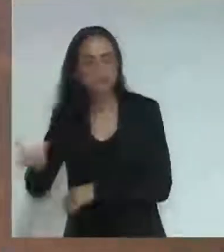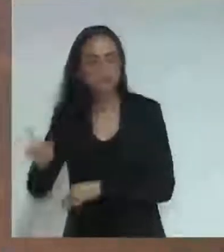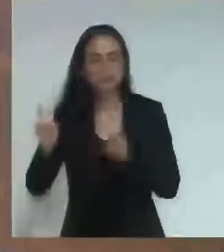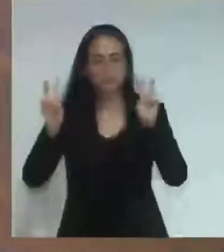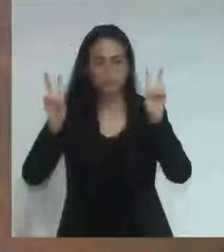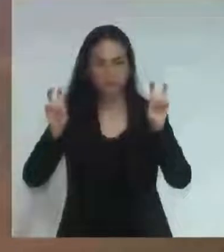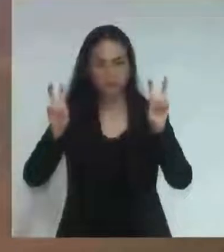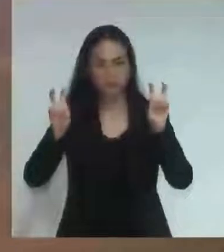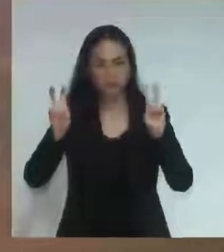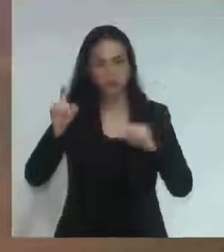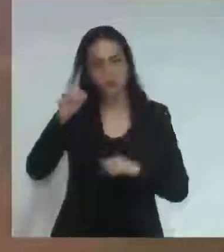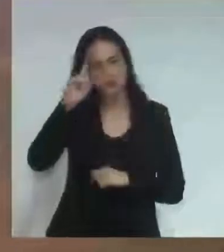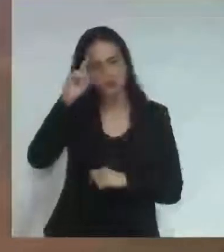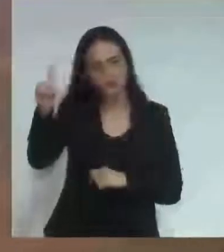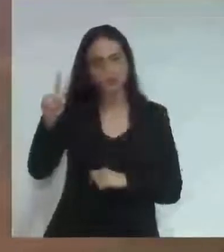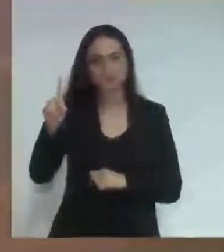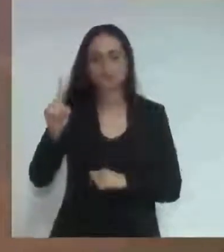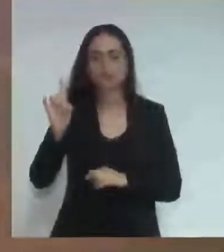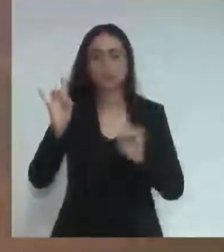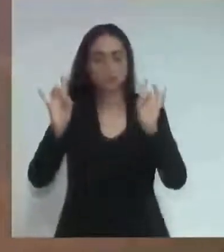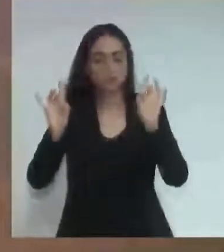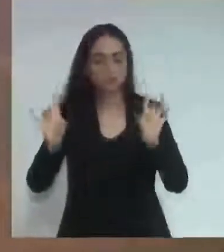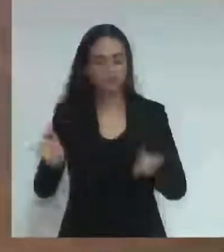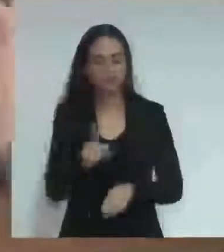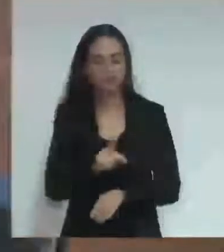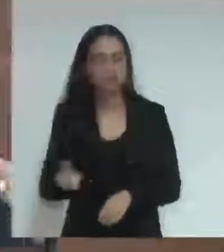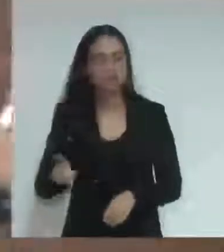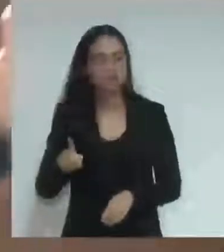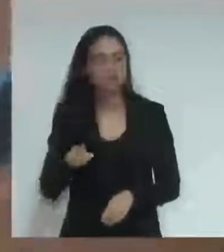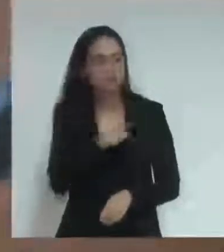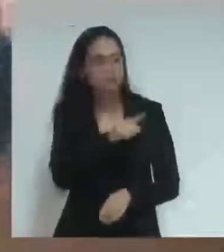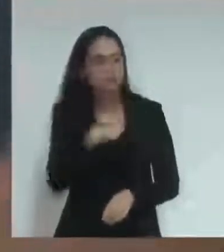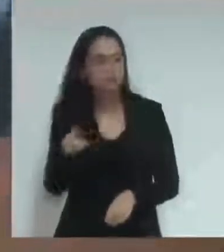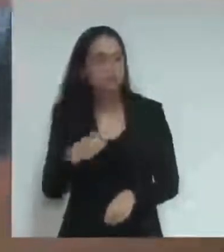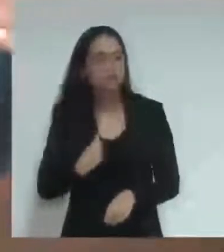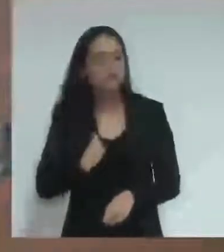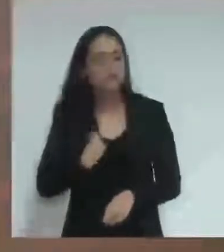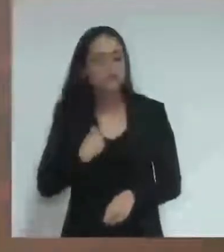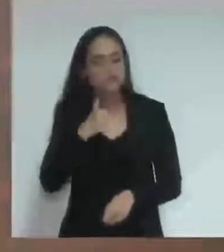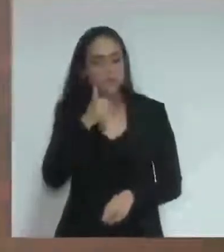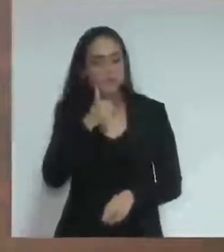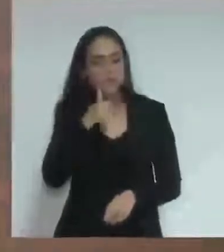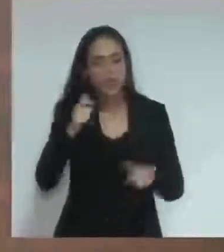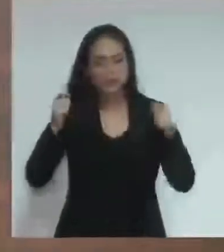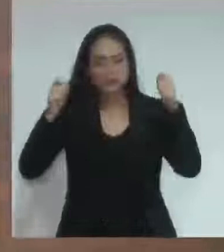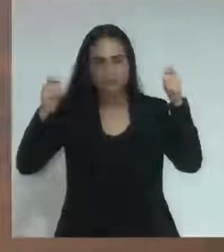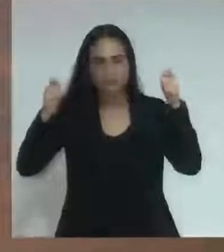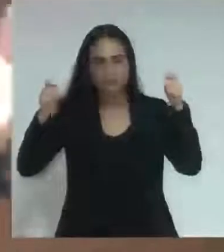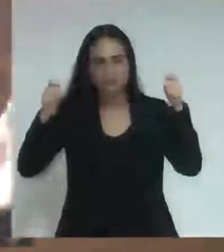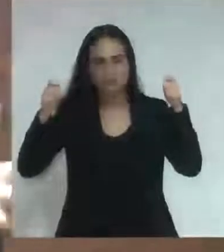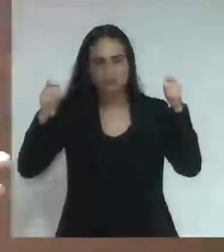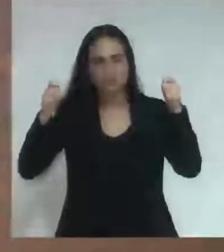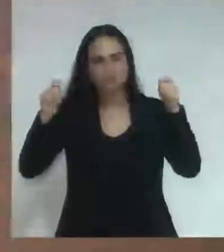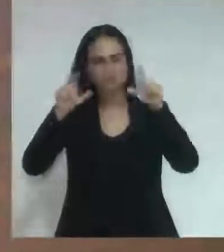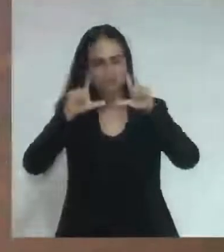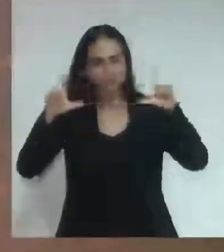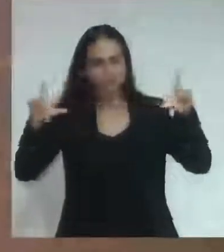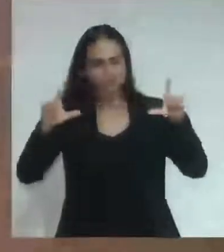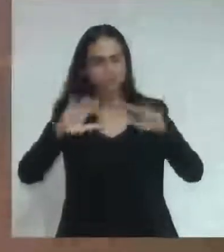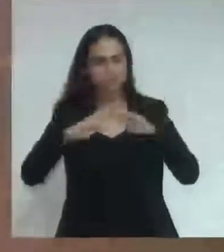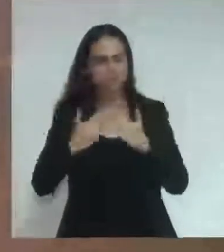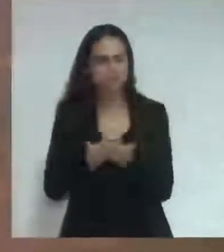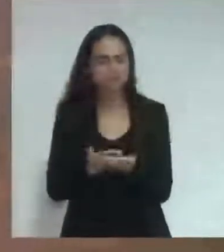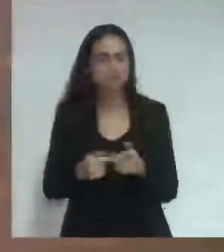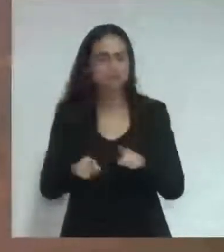é uma continuidade do meu debate. Estou vendo aqui as meninas com os cartazes sobre as pautas que são importantes para as escolas e que tem todo a ver com o processo